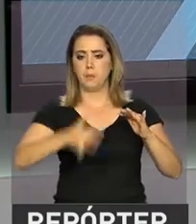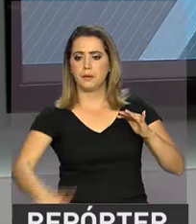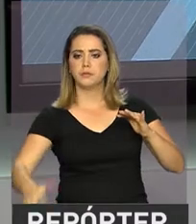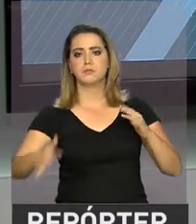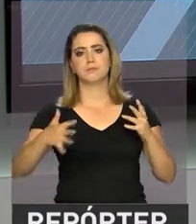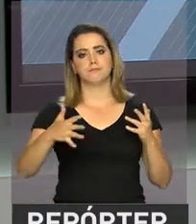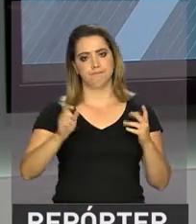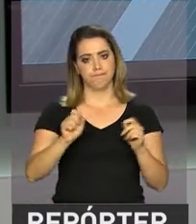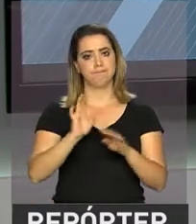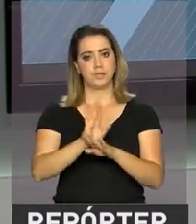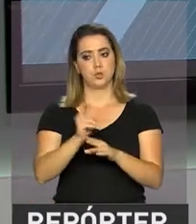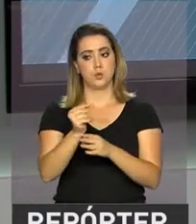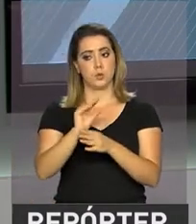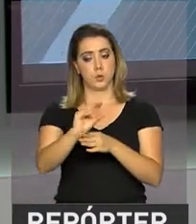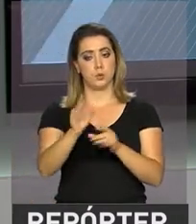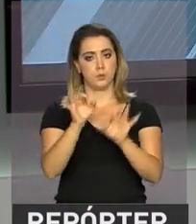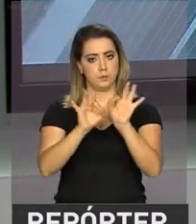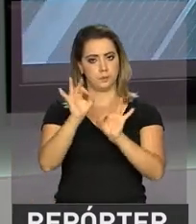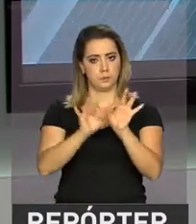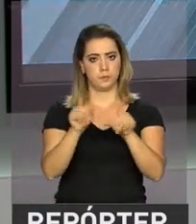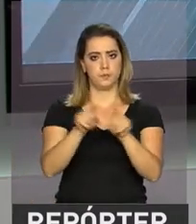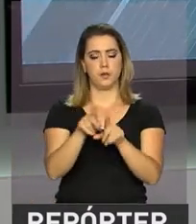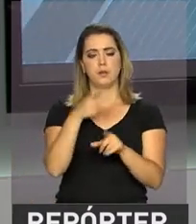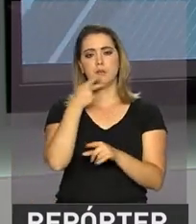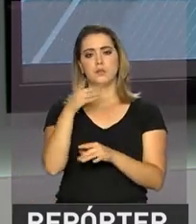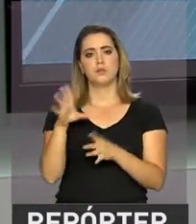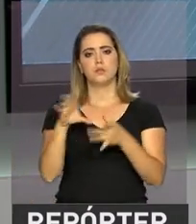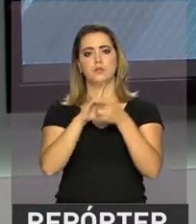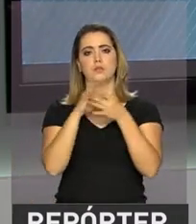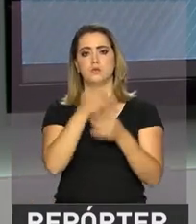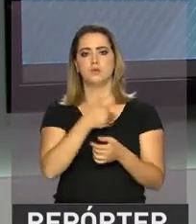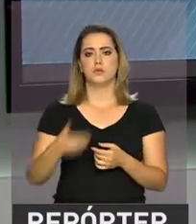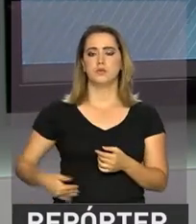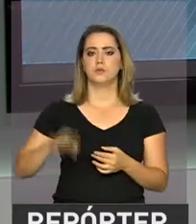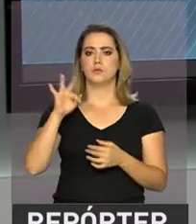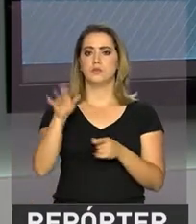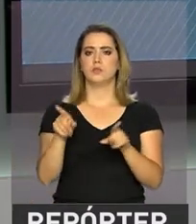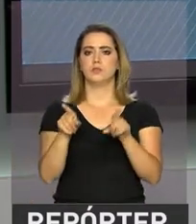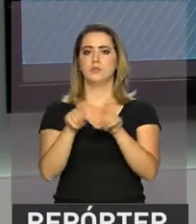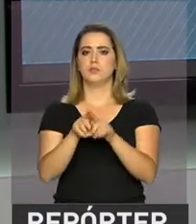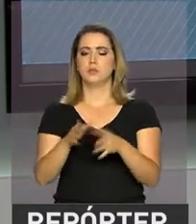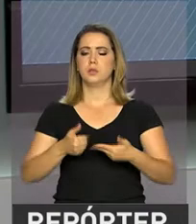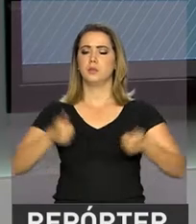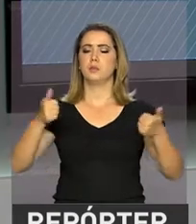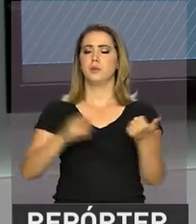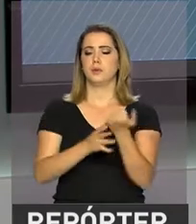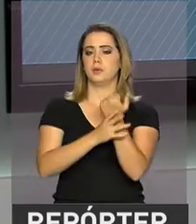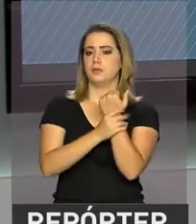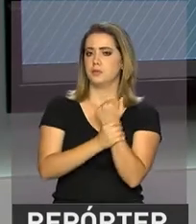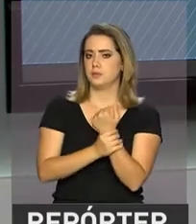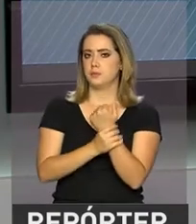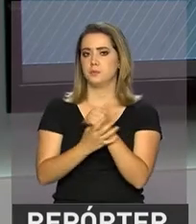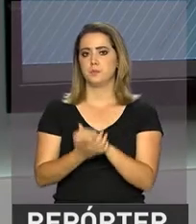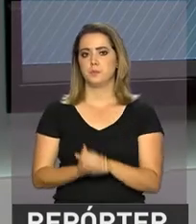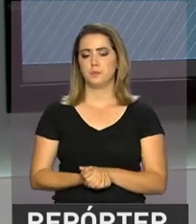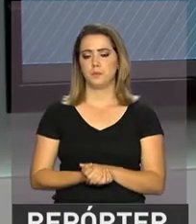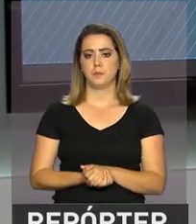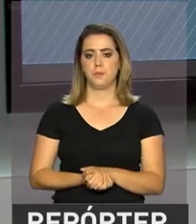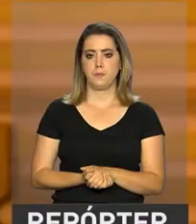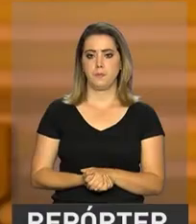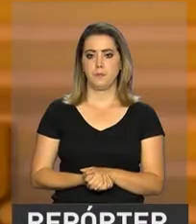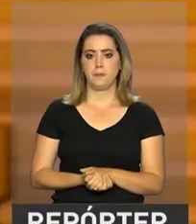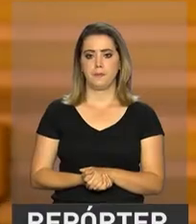evento, Rodrigo Maia ressaltou a parceria do governo federal com o estado, incluindo na melhoria da segurança.